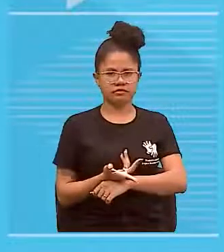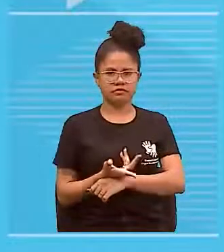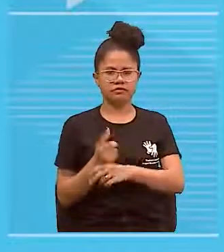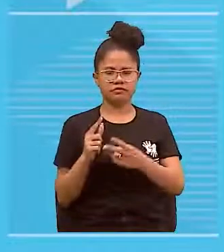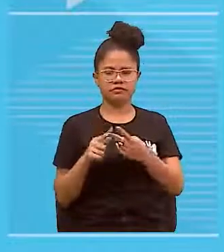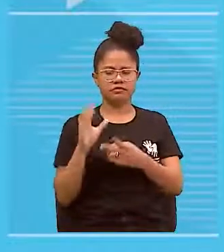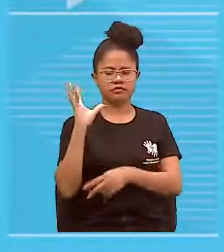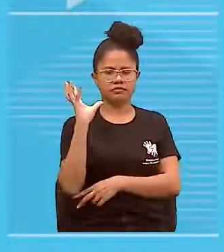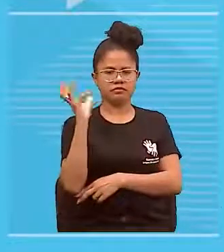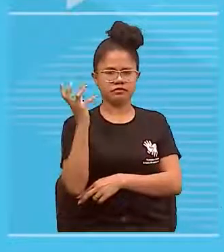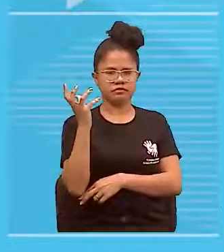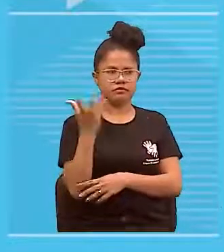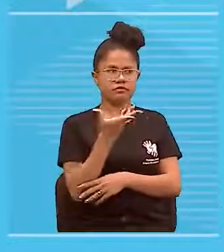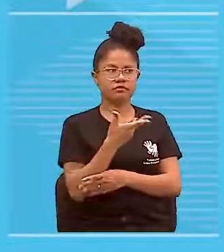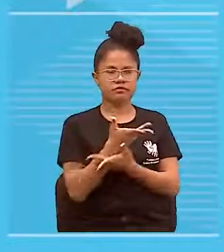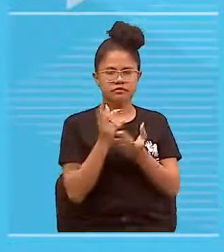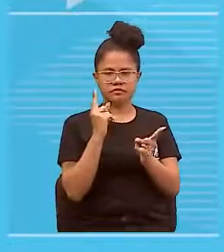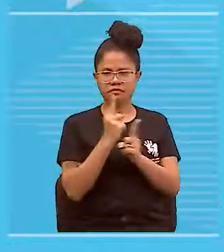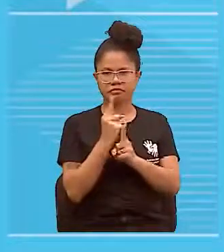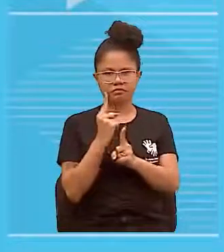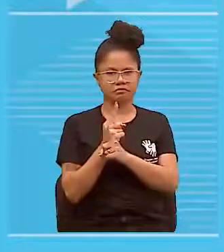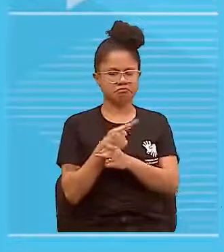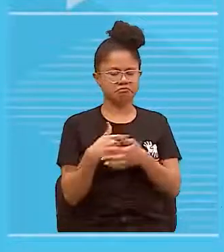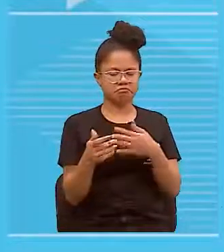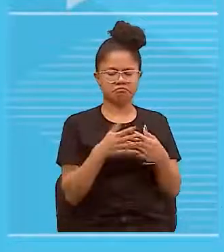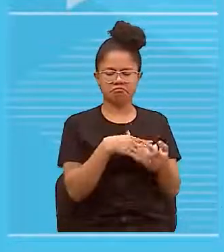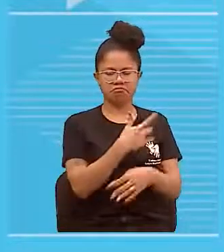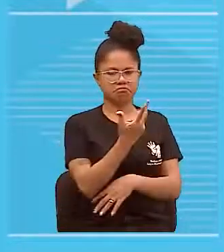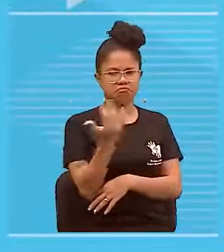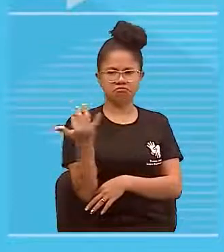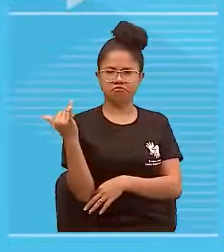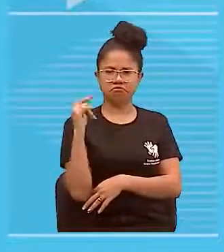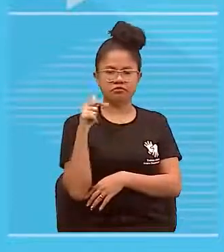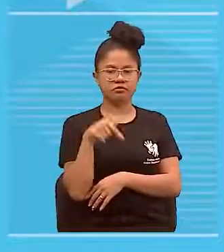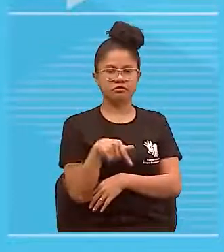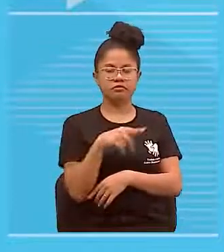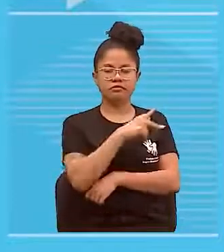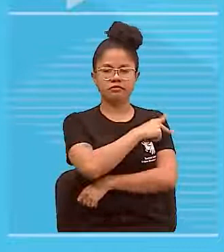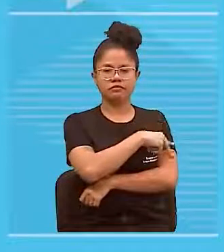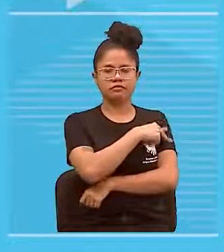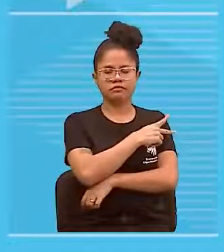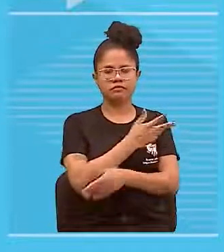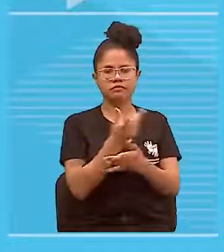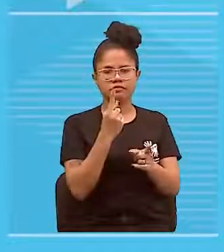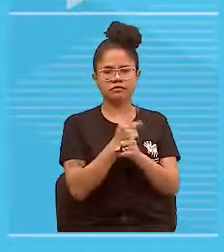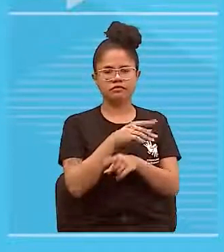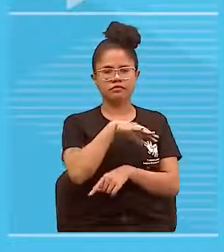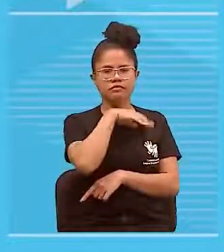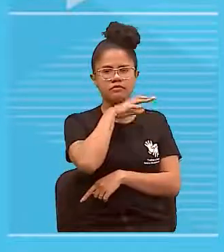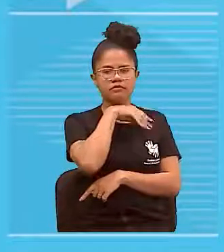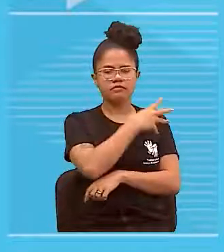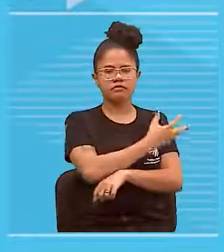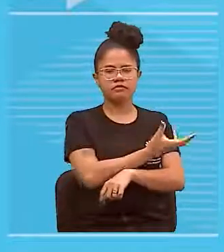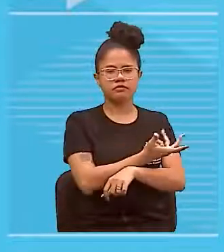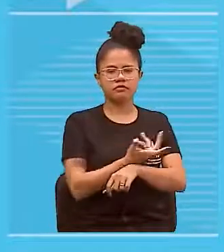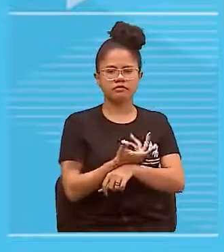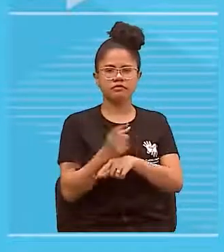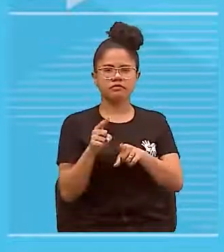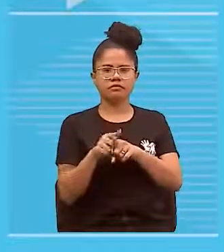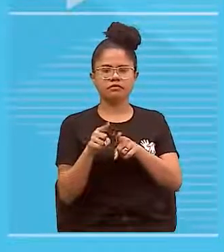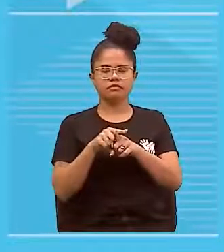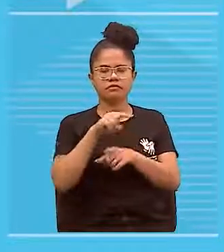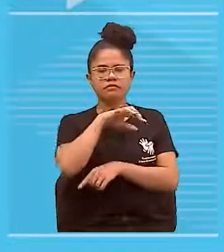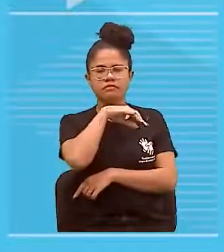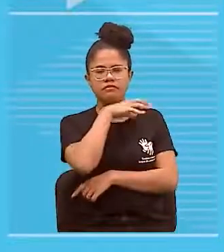Então, você pode entrar numa mata, qualquer mata, aqui no Piauí, você vai encontrar animais de cerrado e de